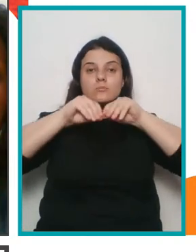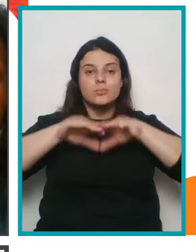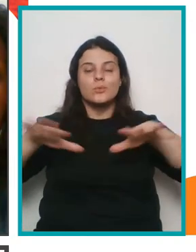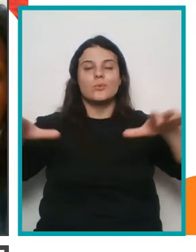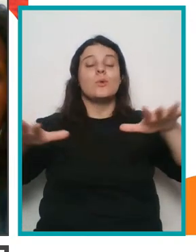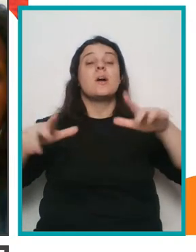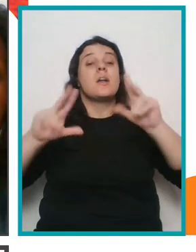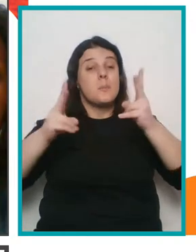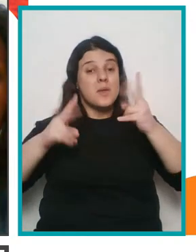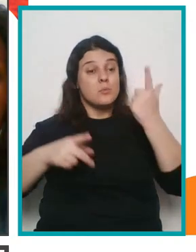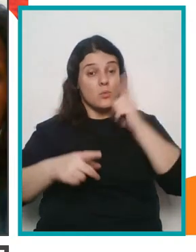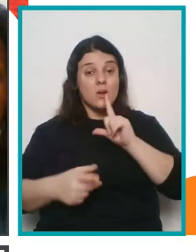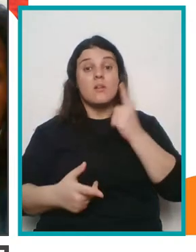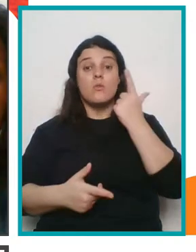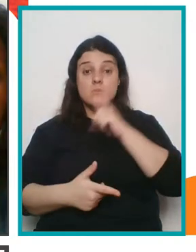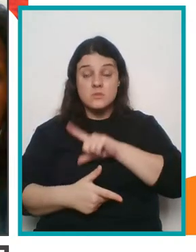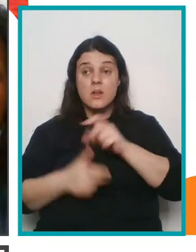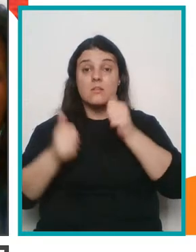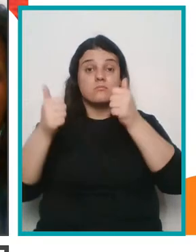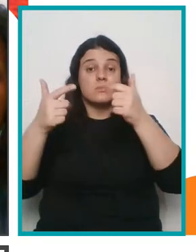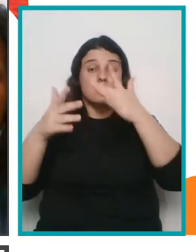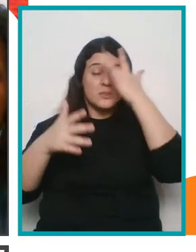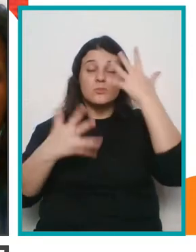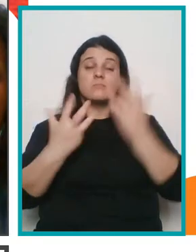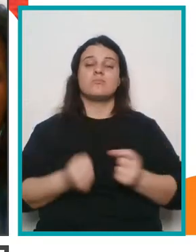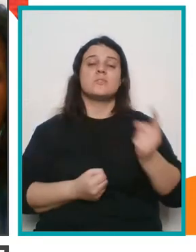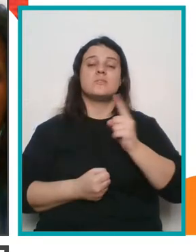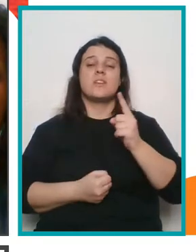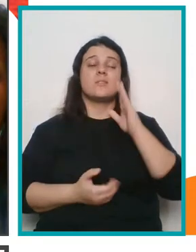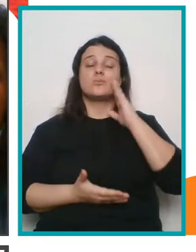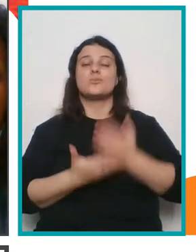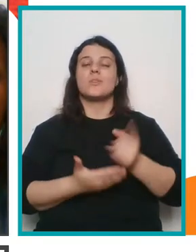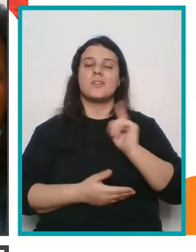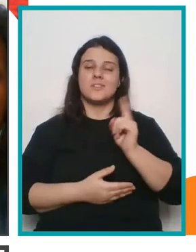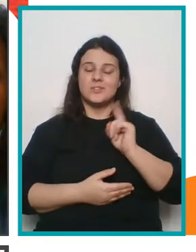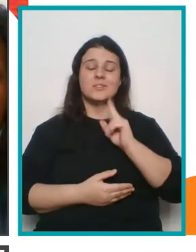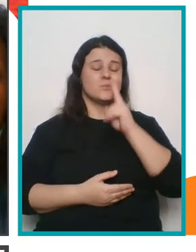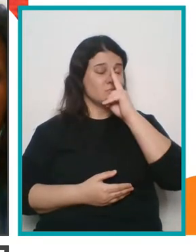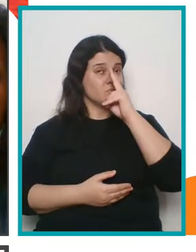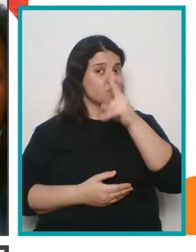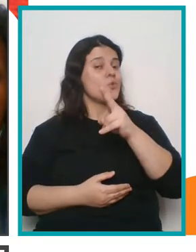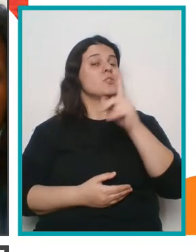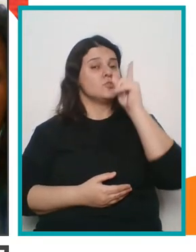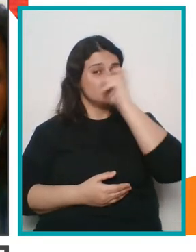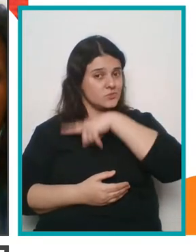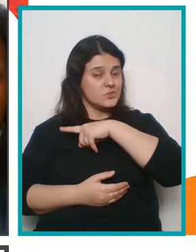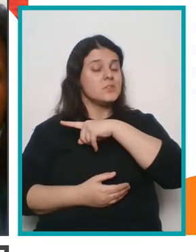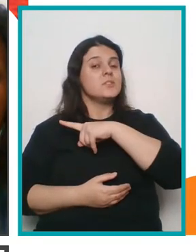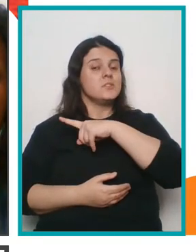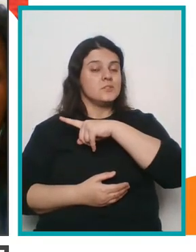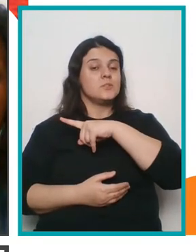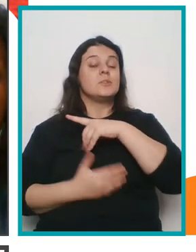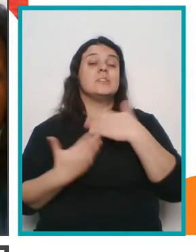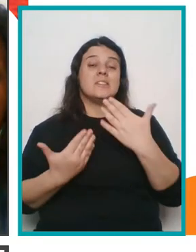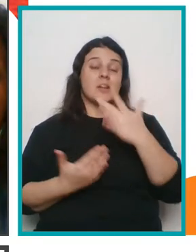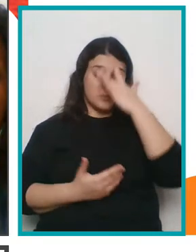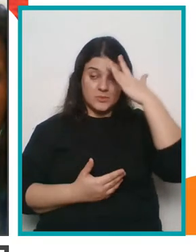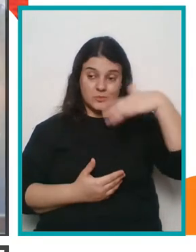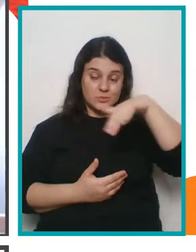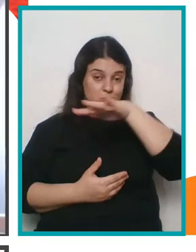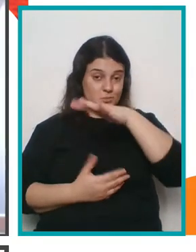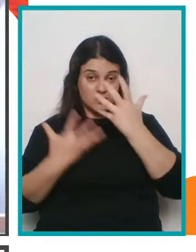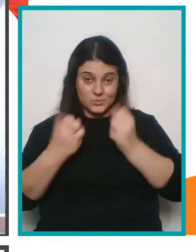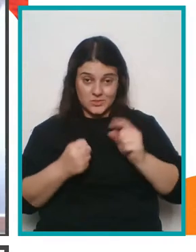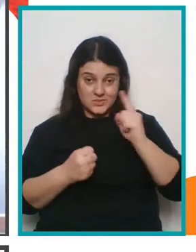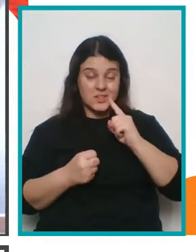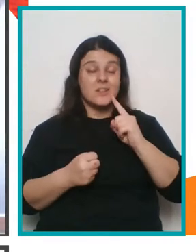negacionismo que vem destruindo possibilidades democráticas, principalmente aqui nas Américas, né? A gente vê o exemplo do Brasil, o